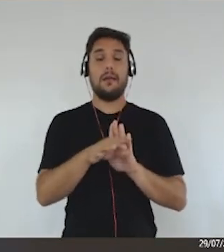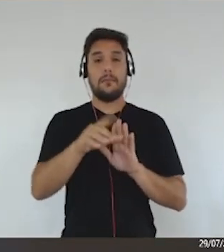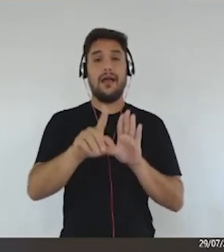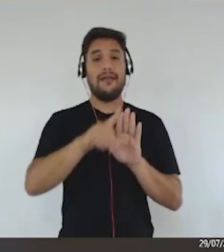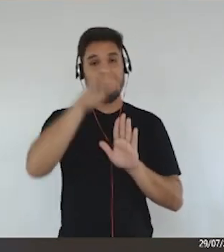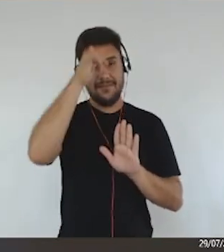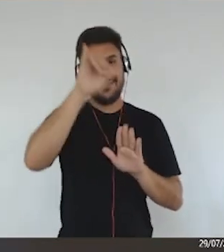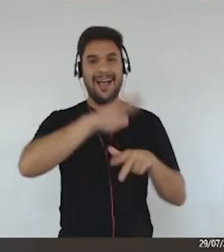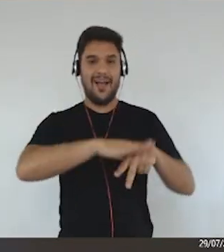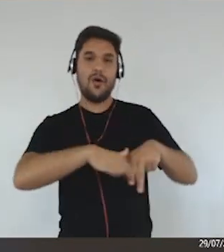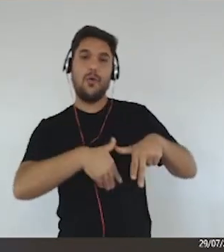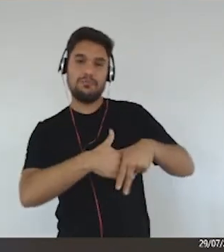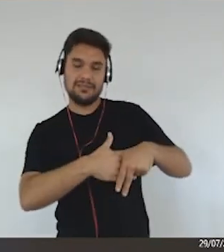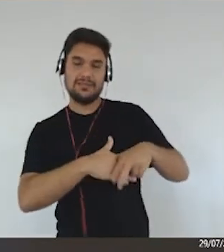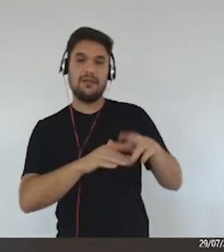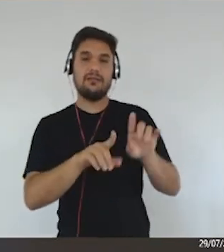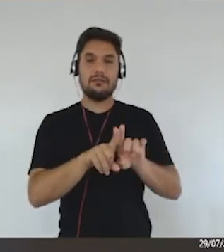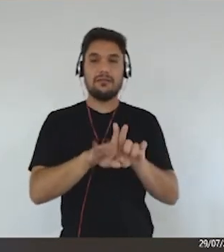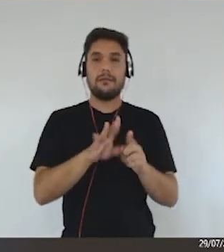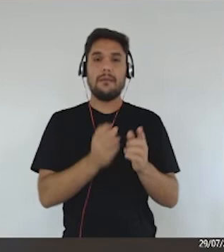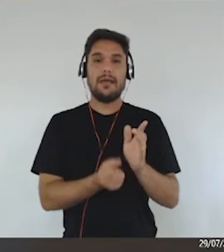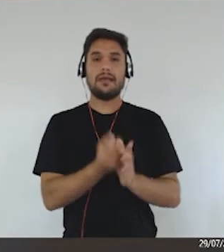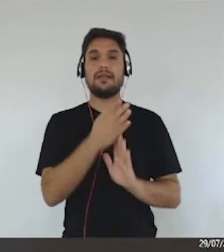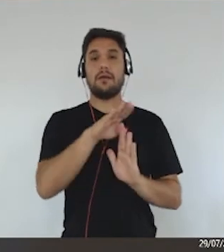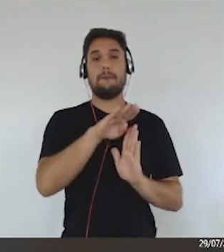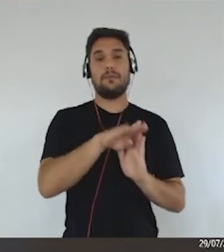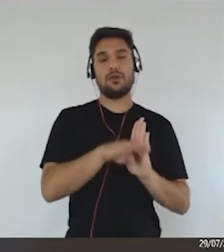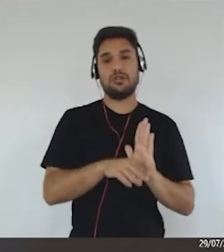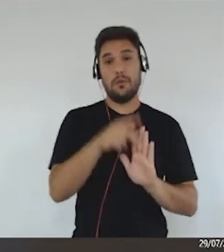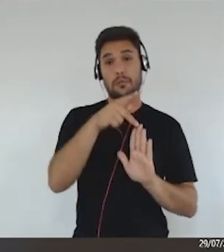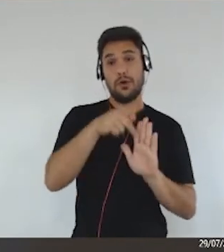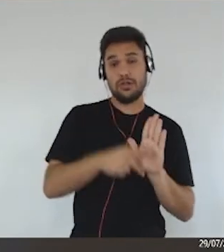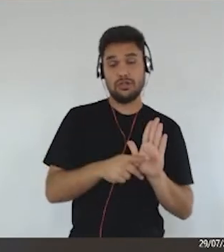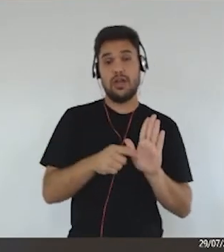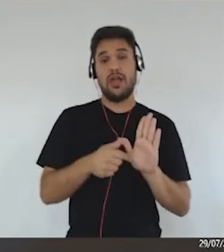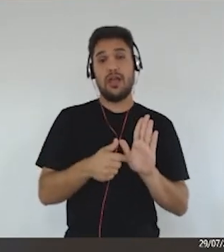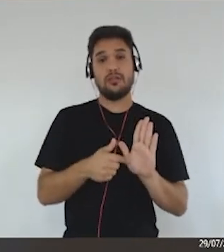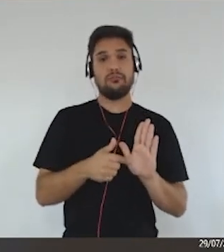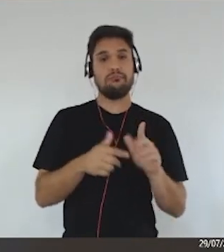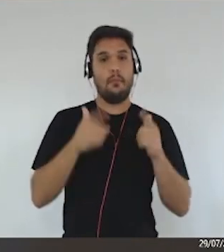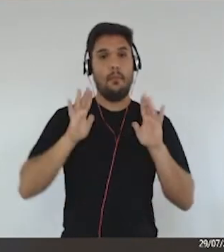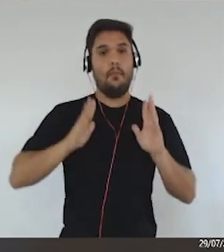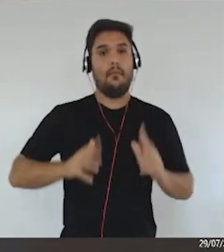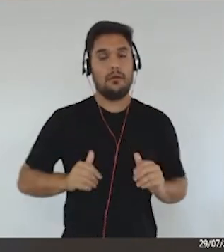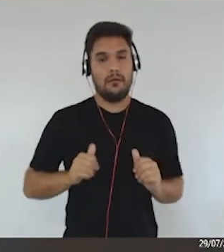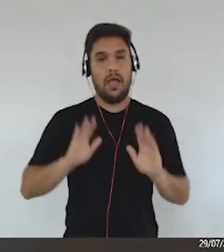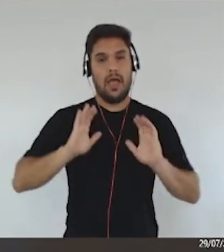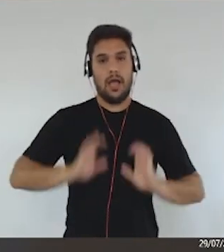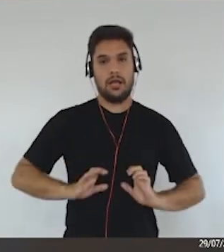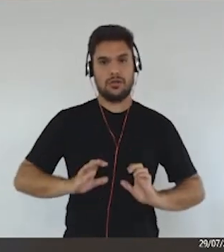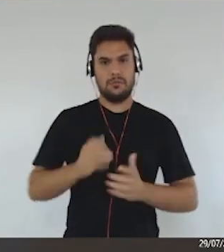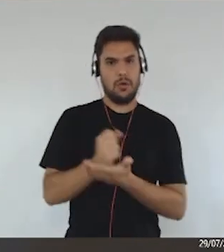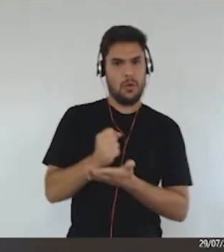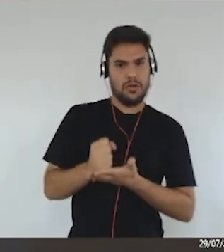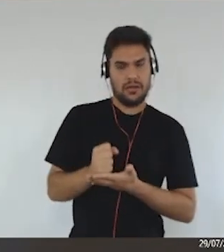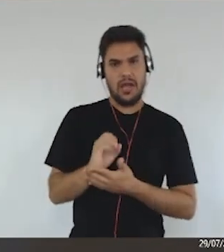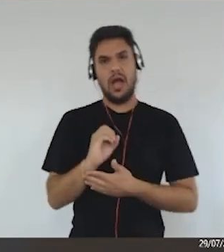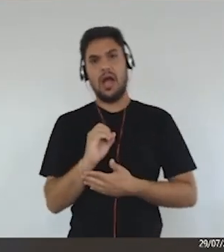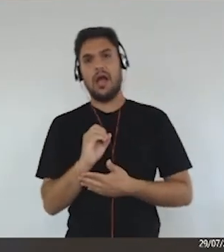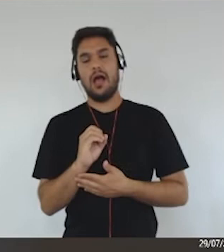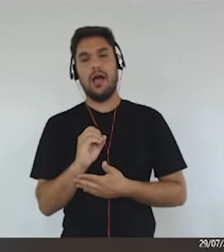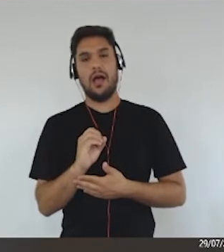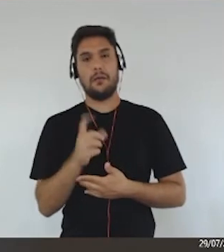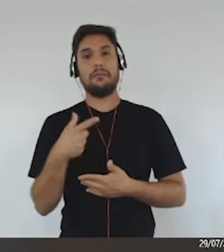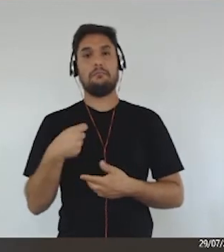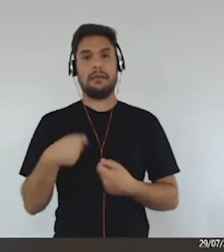a exigir programas de integridade como condição, aí eu posso comentar se para contratar ou como condição contratual,